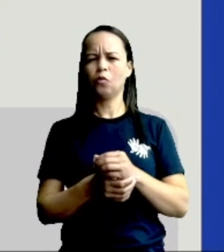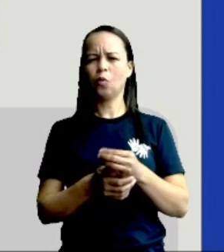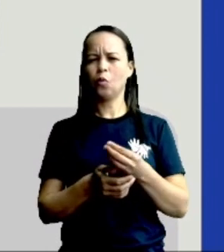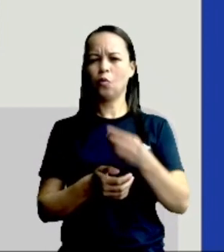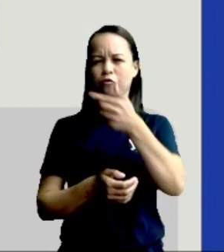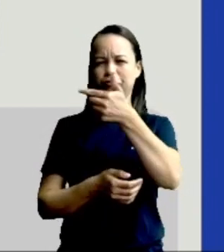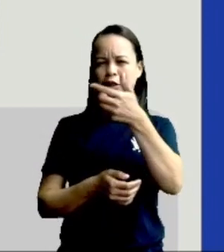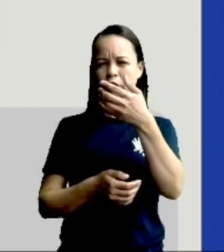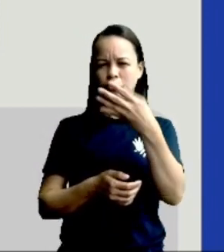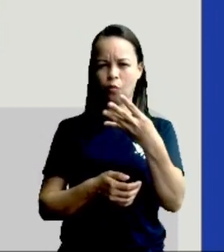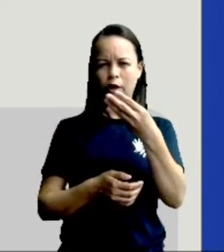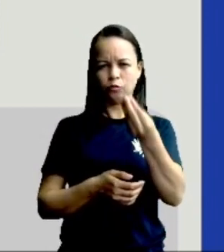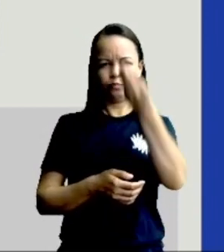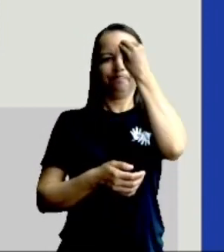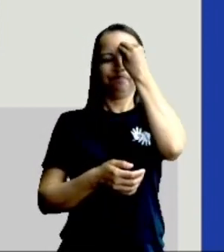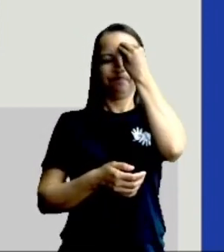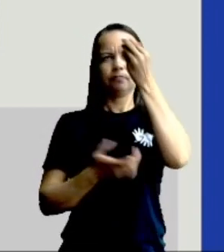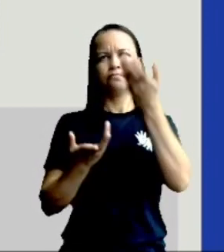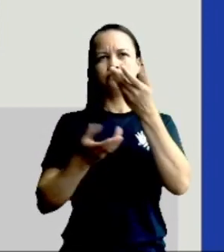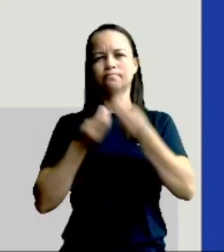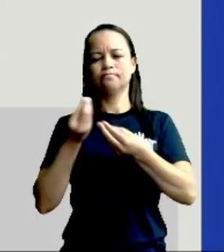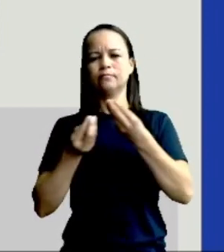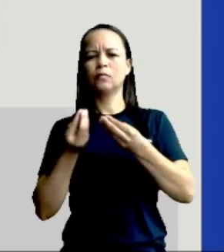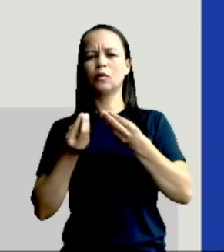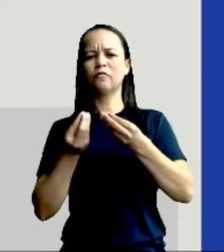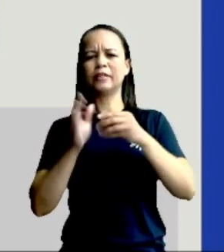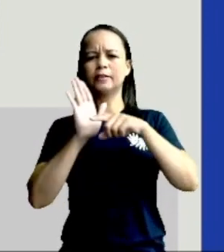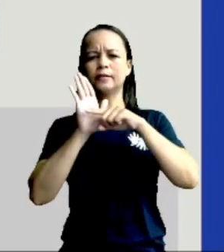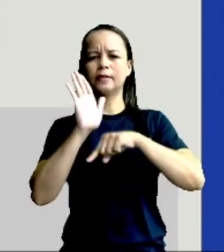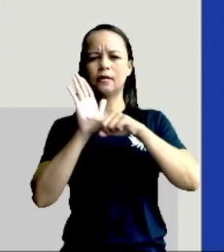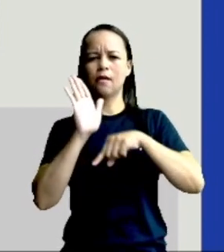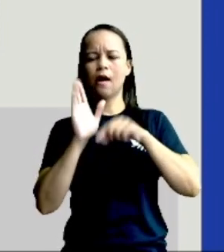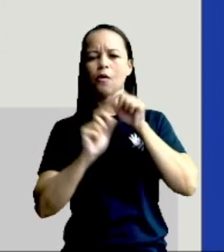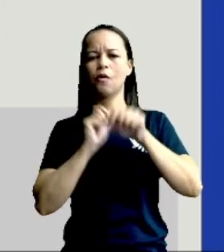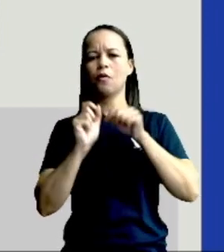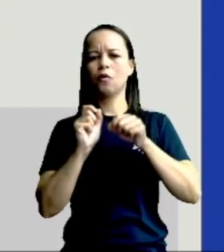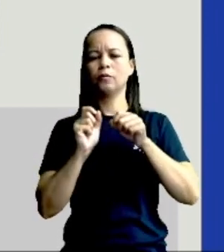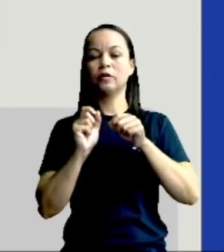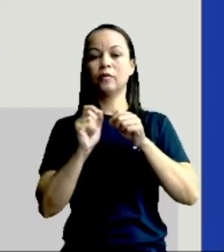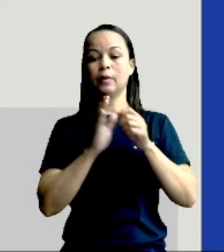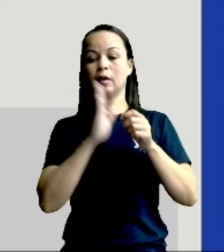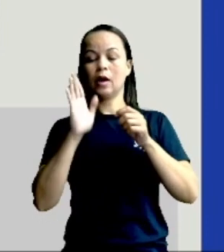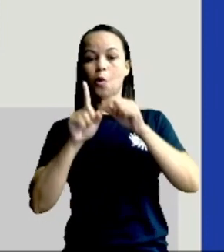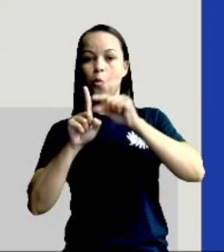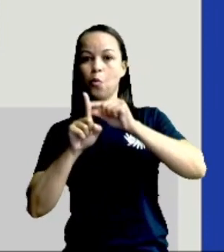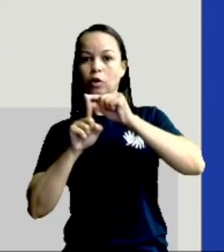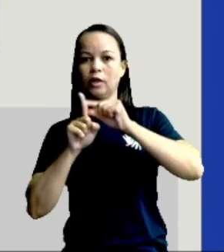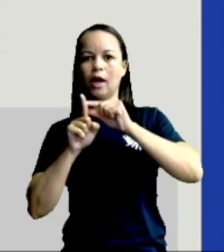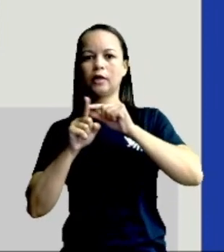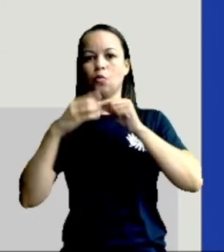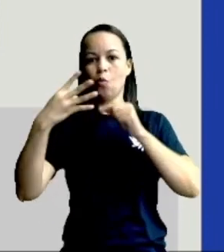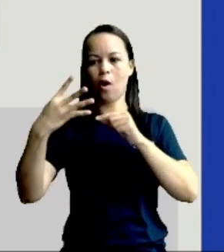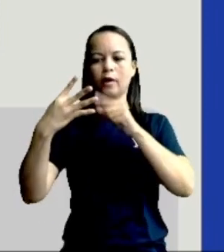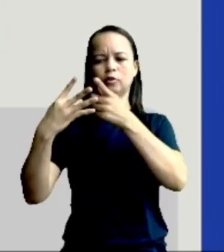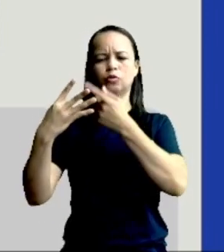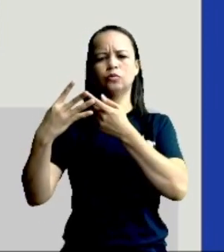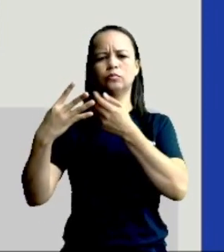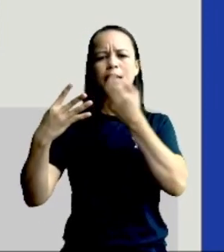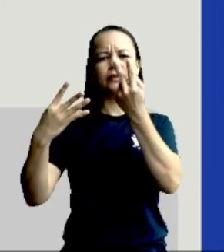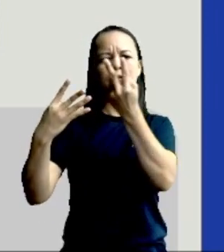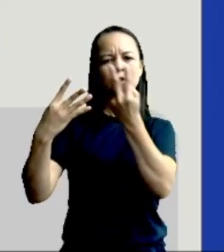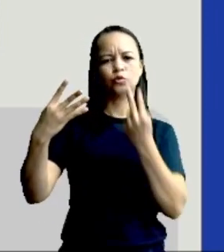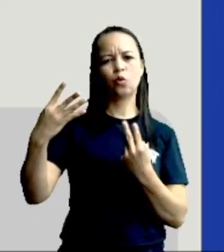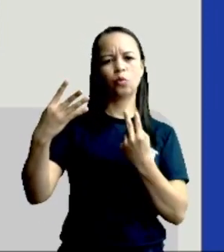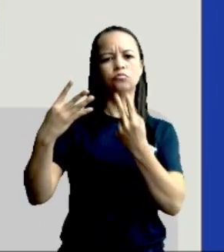número 24, tá? E aí, como a gente vai subtrair? Vai primeiro para a casa das unidades, pega lá o 4 e subtrai ali